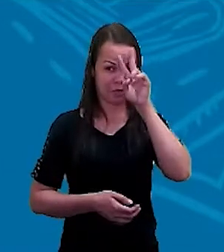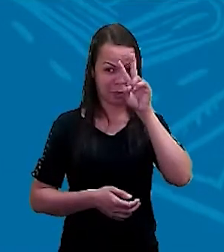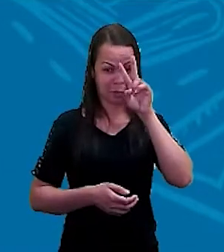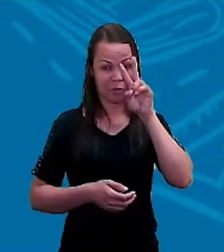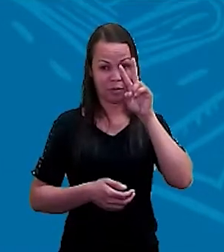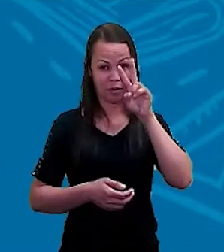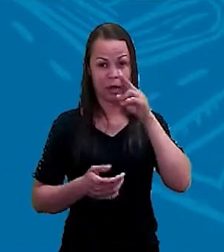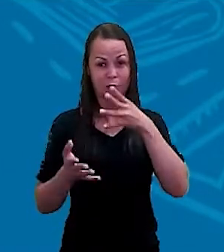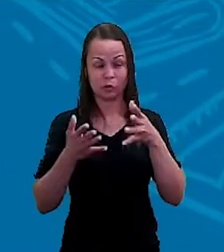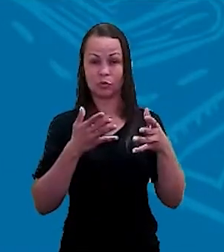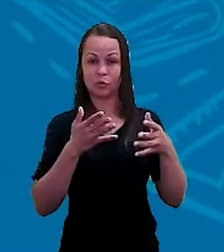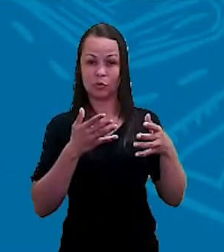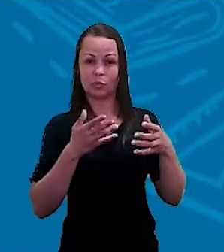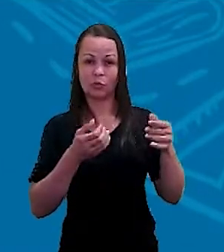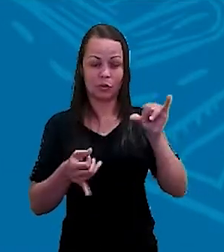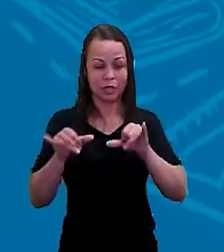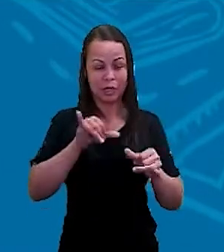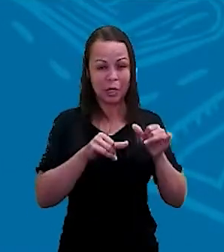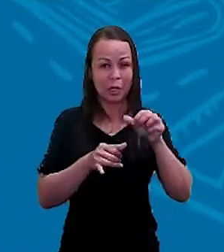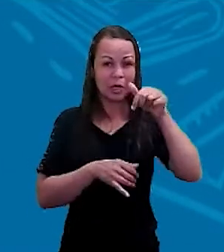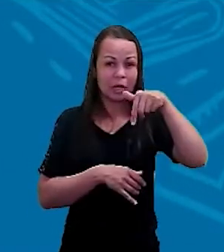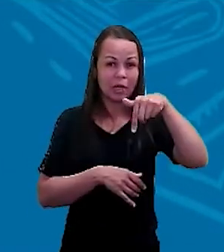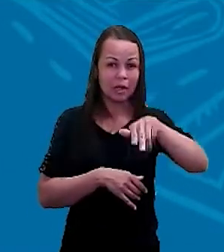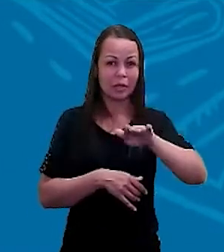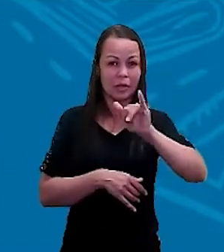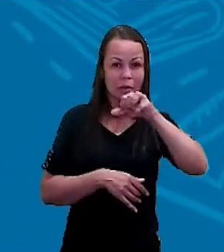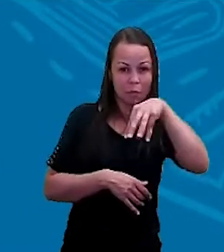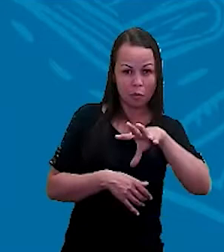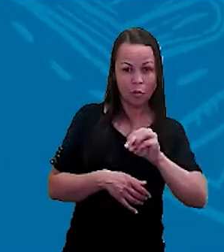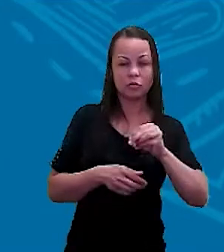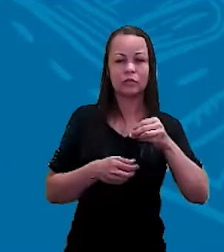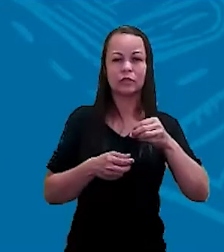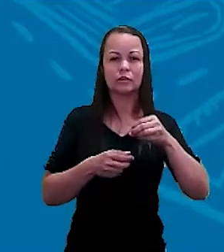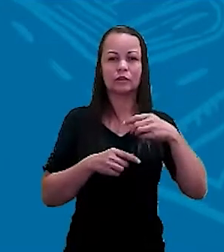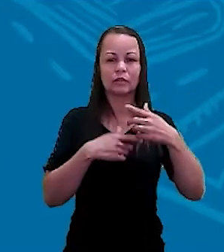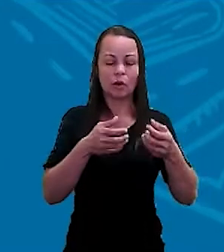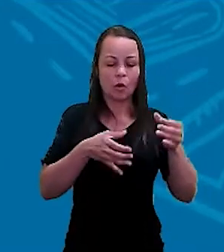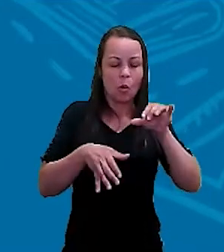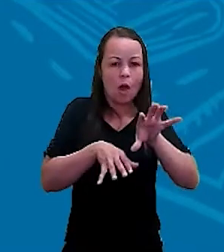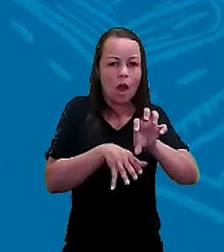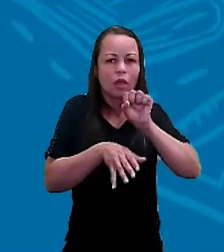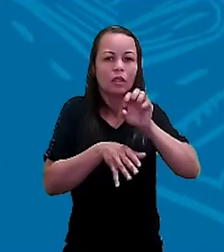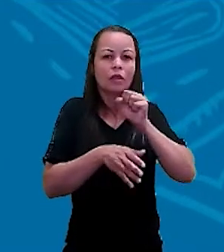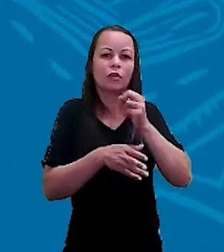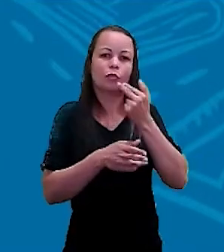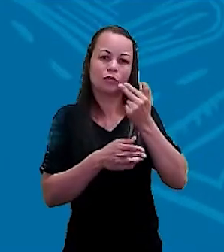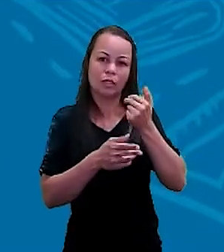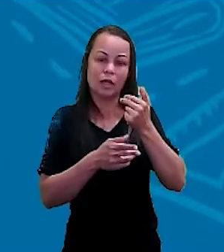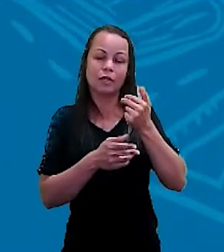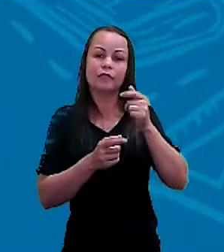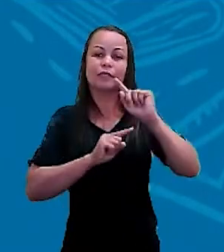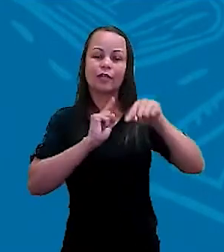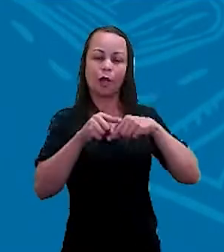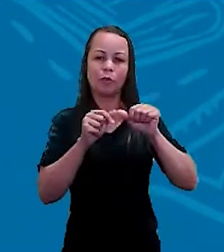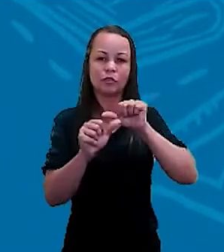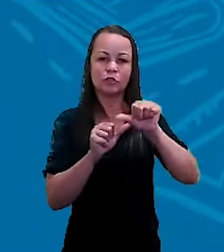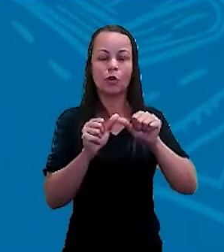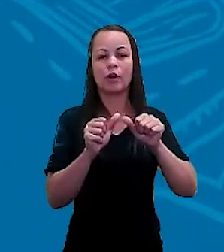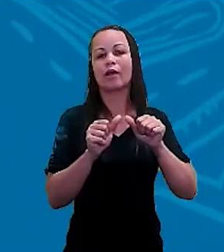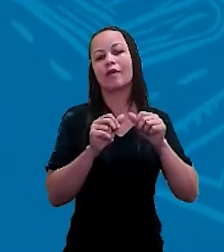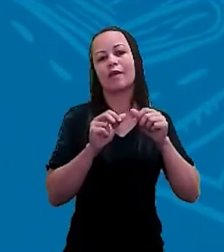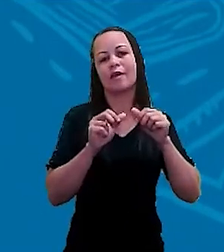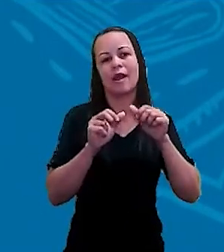quimo foi absorvido os nutrientes, depois vai ser absorvido a água. E vai sobrar o que apenas, gente? Que vai se formar o que a gente chama de